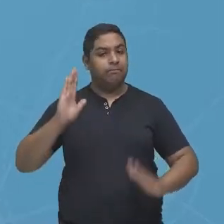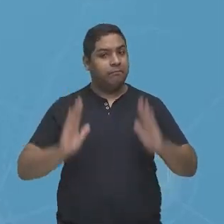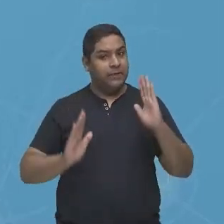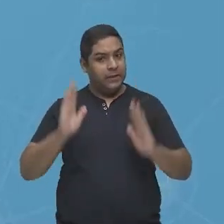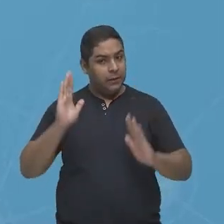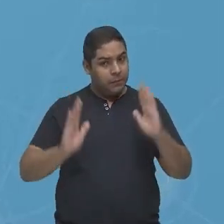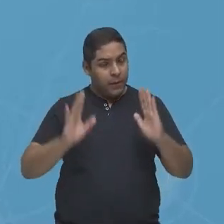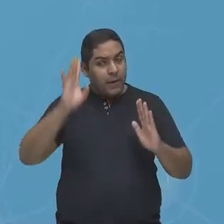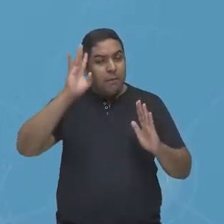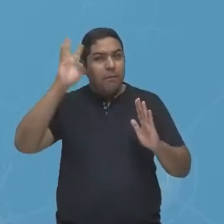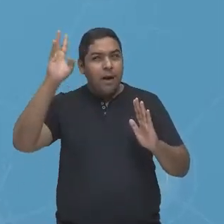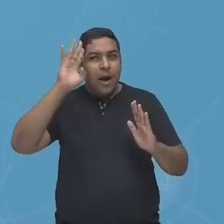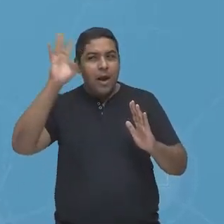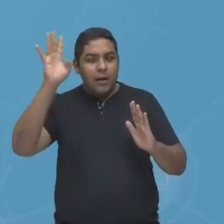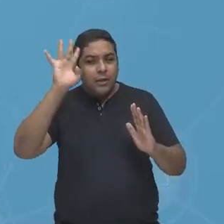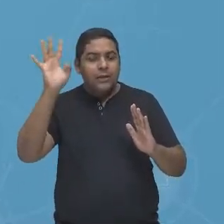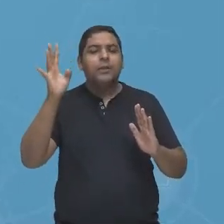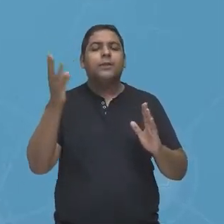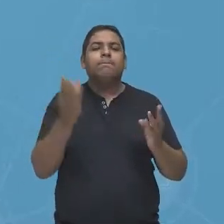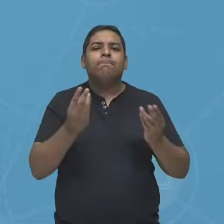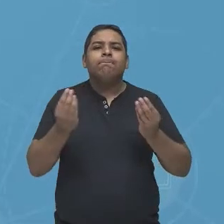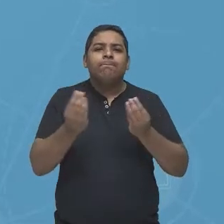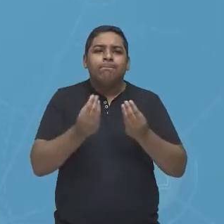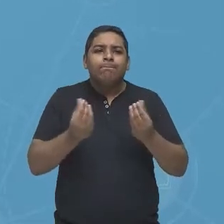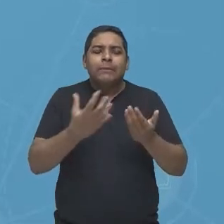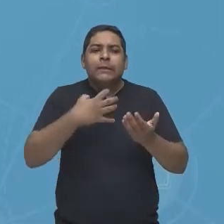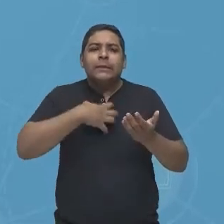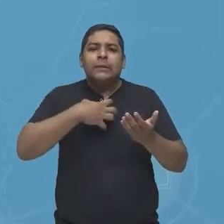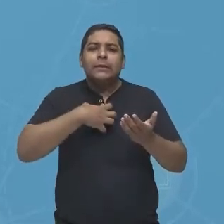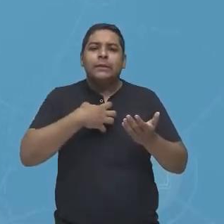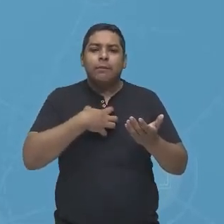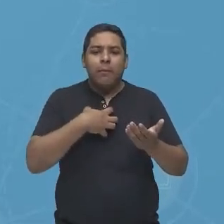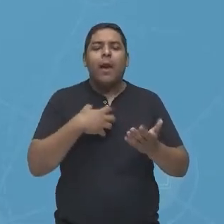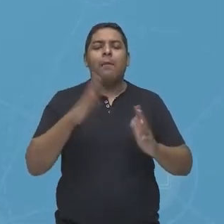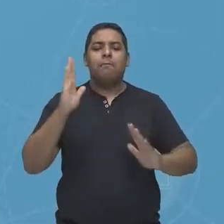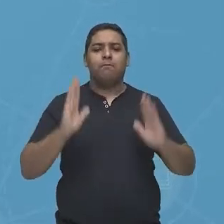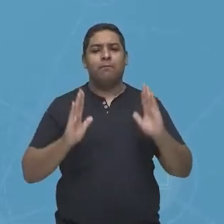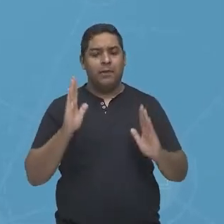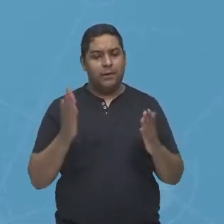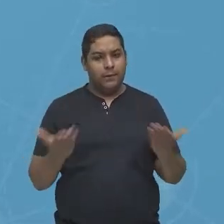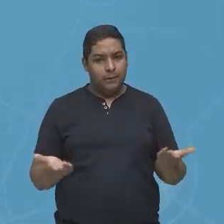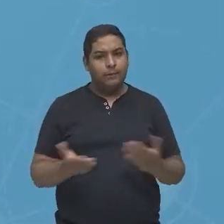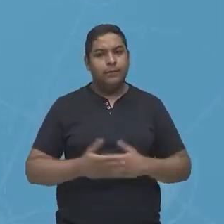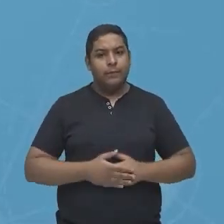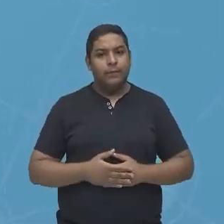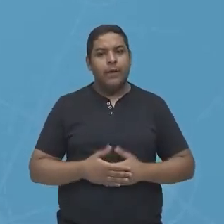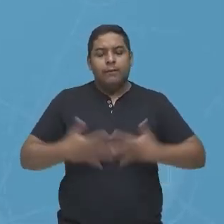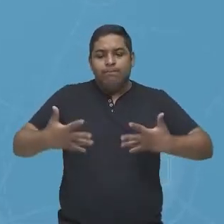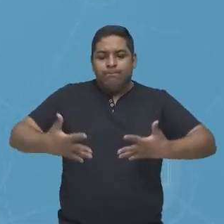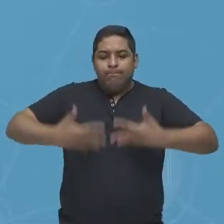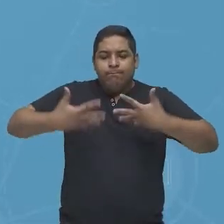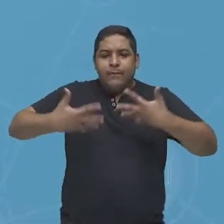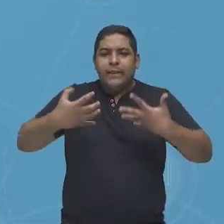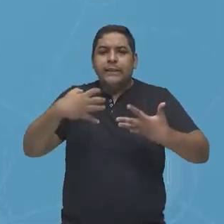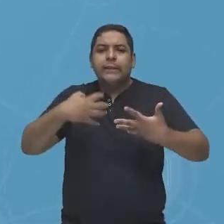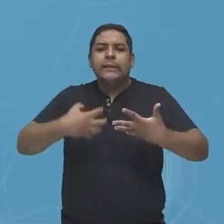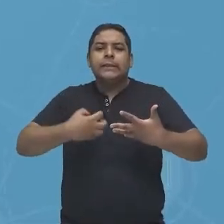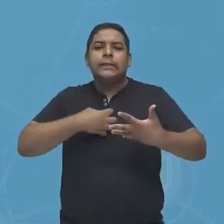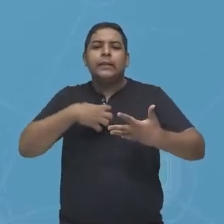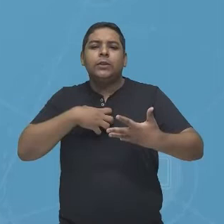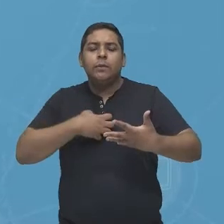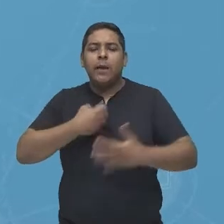imaginem ali a sensibilidade que vai ter naquele período. Então, isso vai causar ali, vai alimentar um sentimento